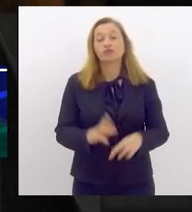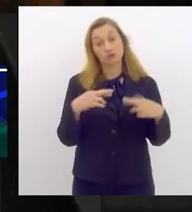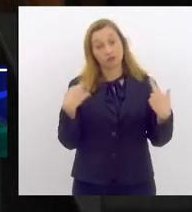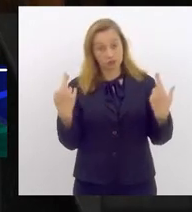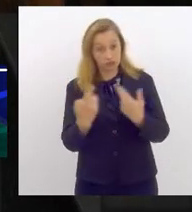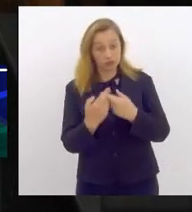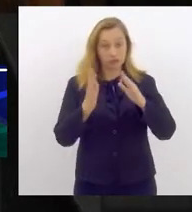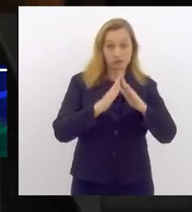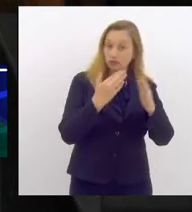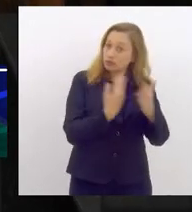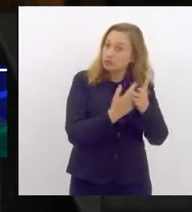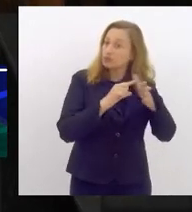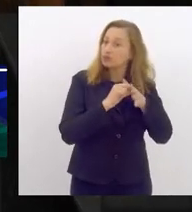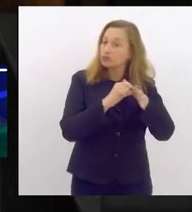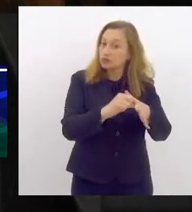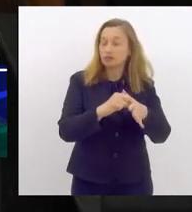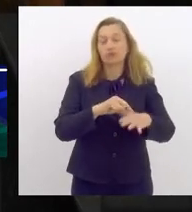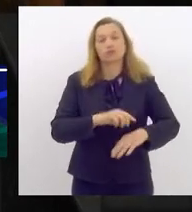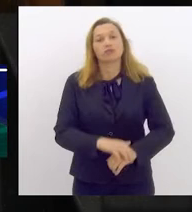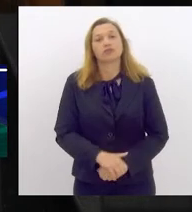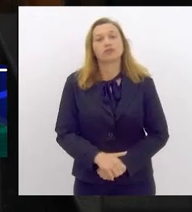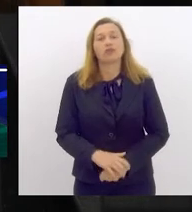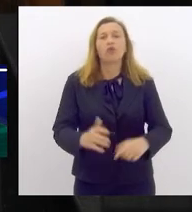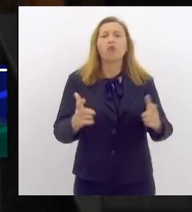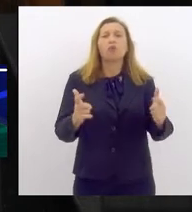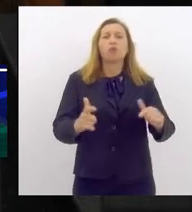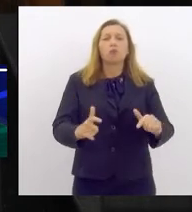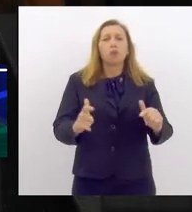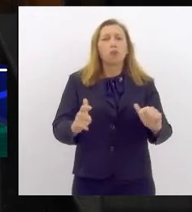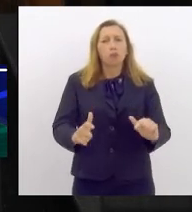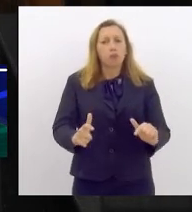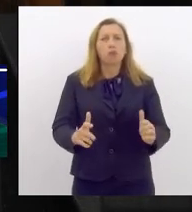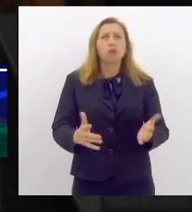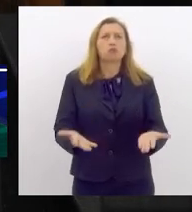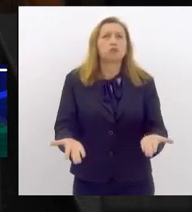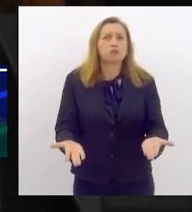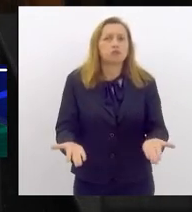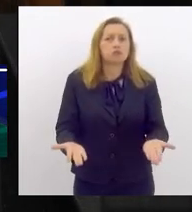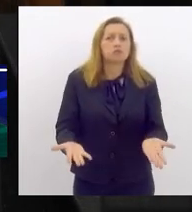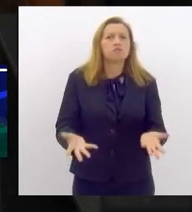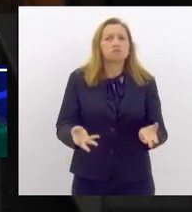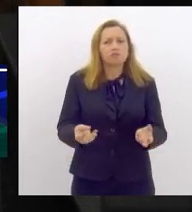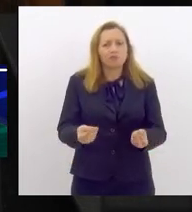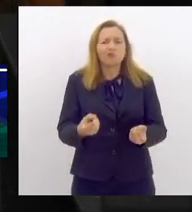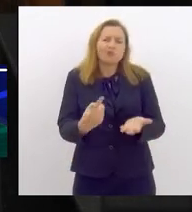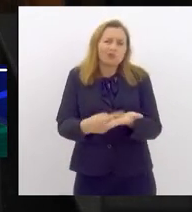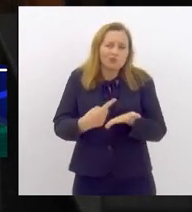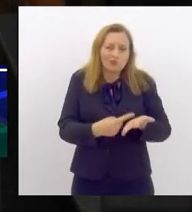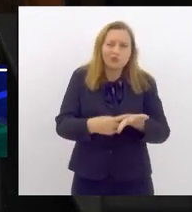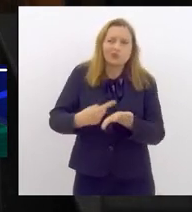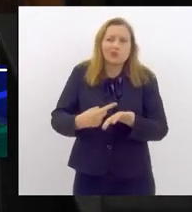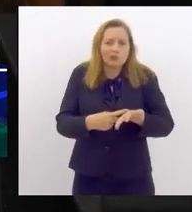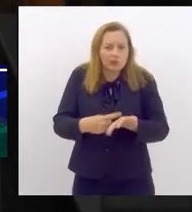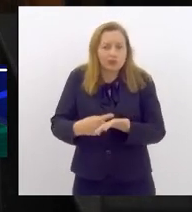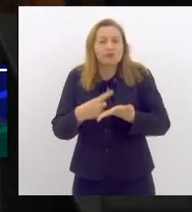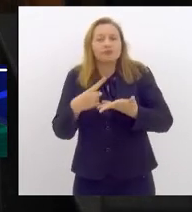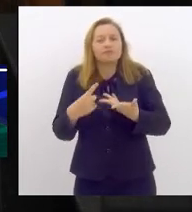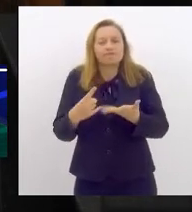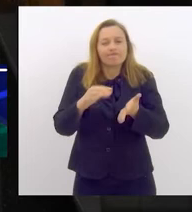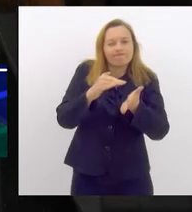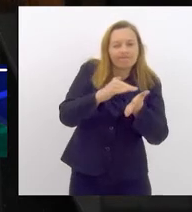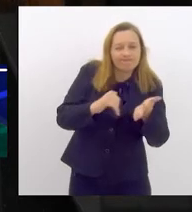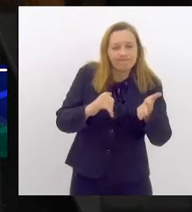reunião de colégio de líderes onde tentou se acordo para